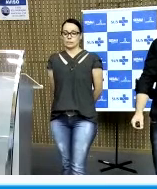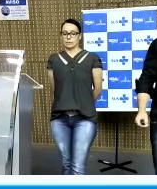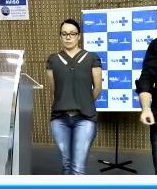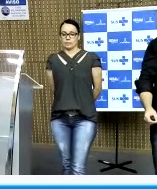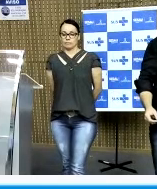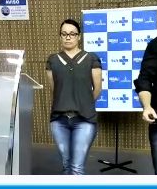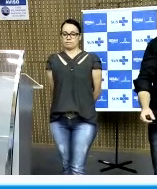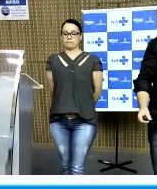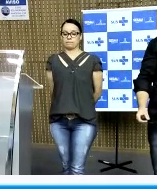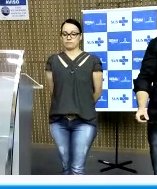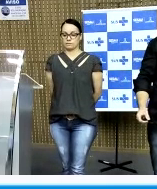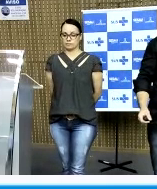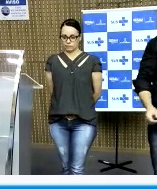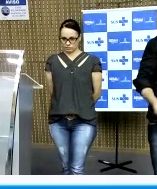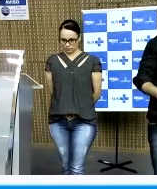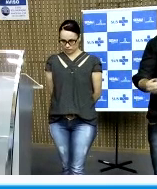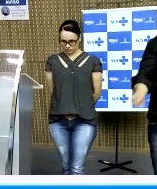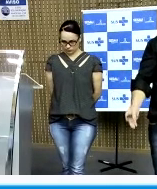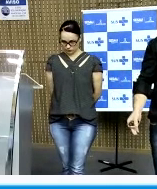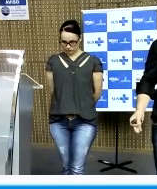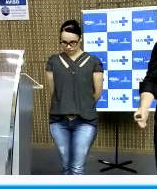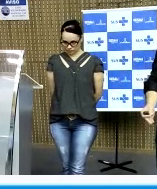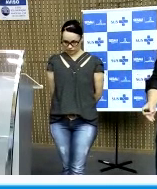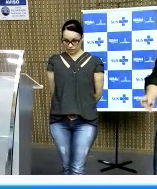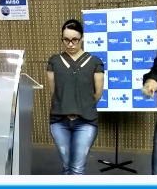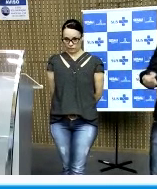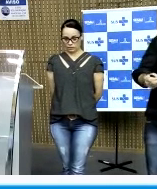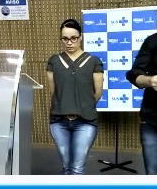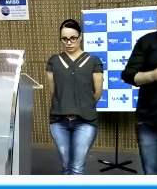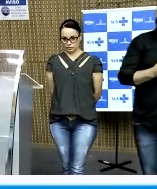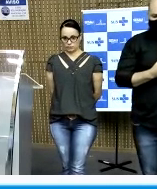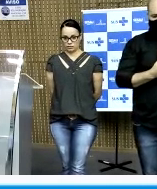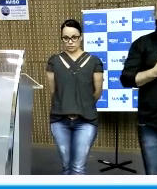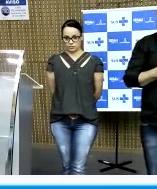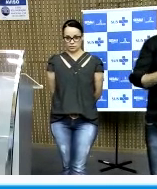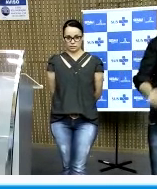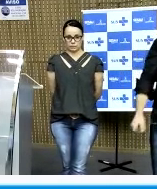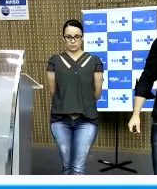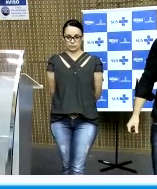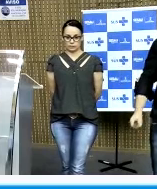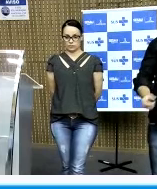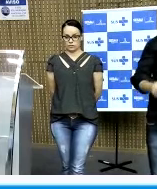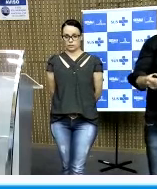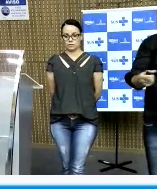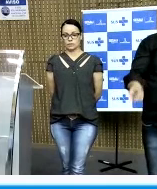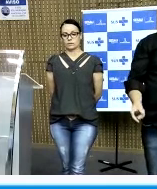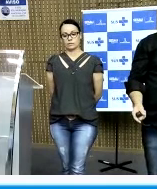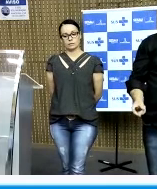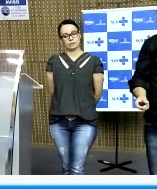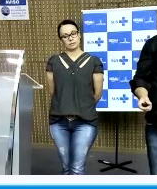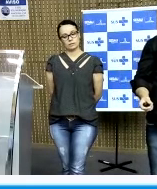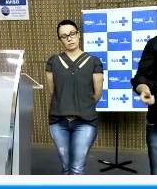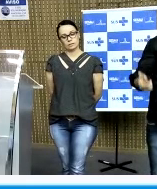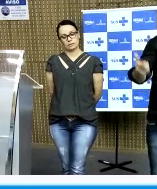6% atendidas em 2021. Também é um número para ser melhorado. Consulta do RN com realização do